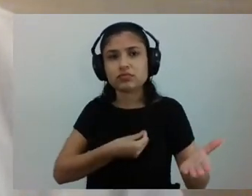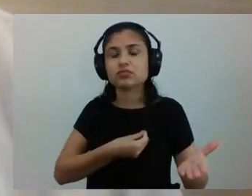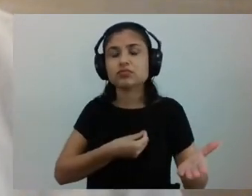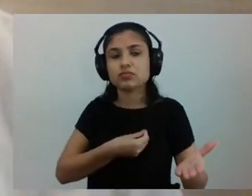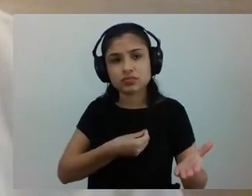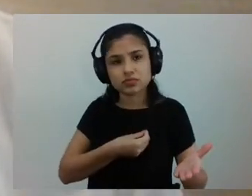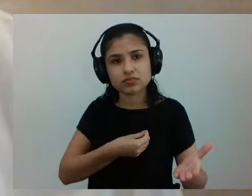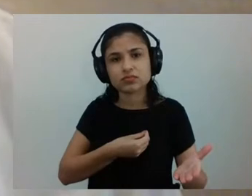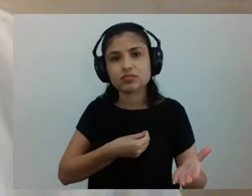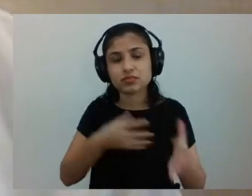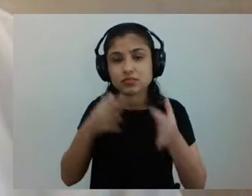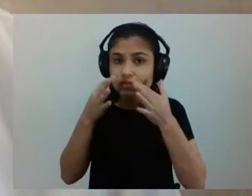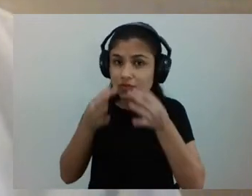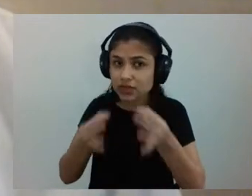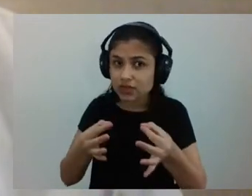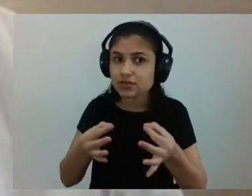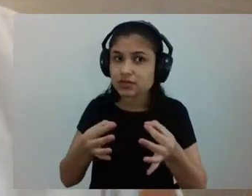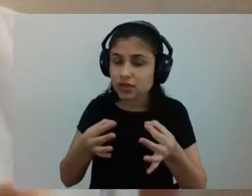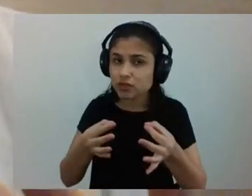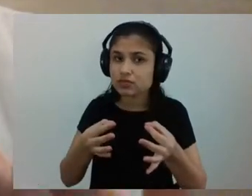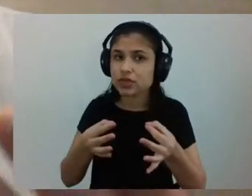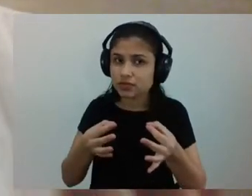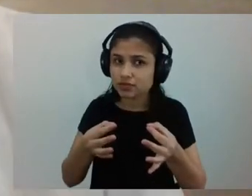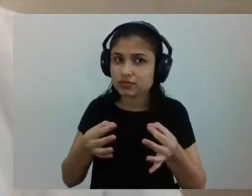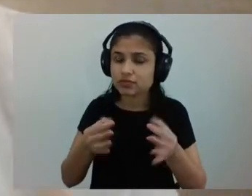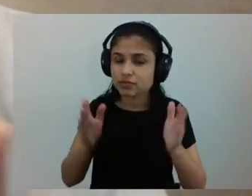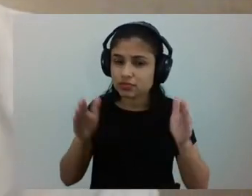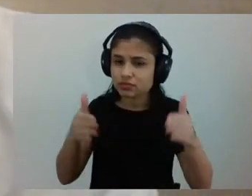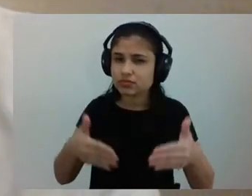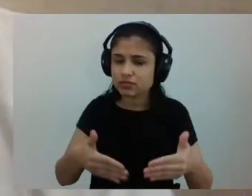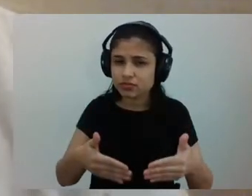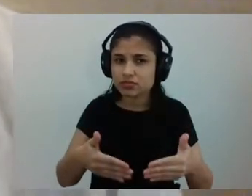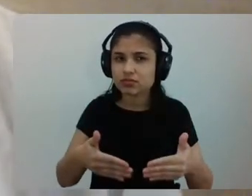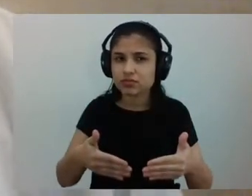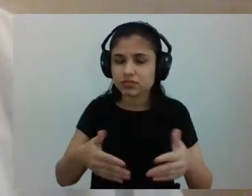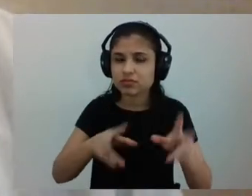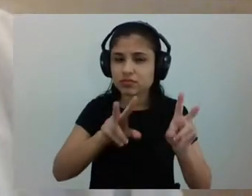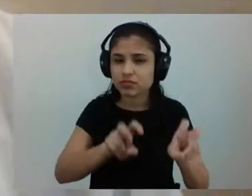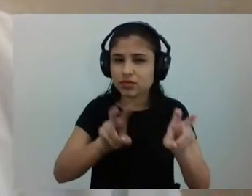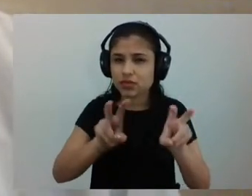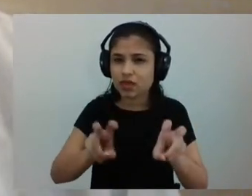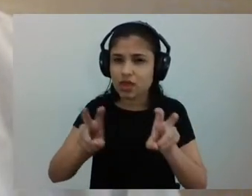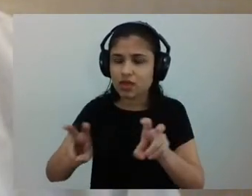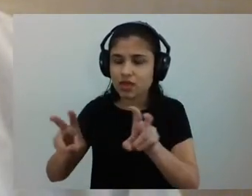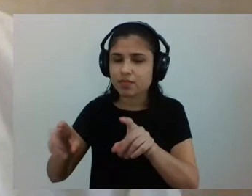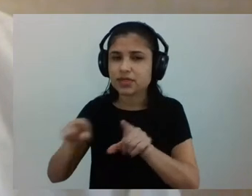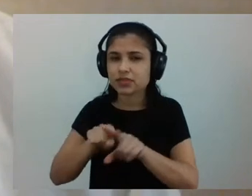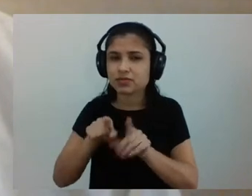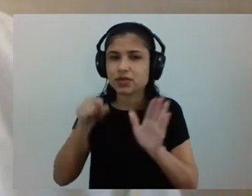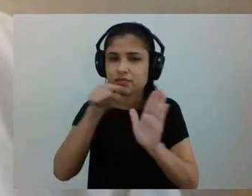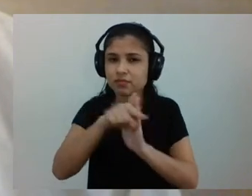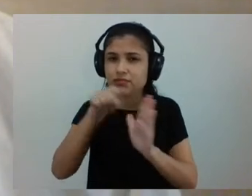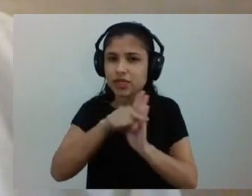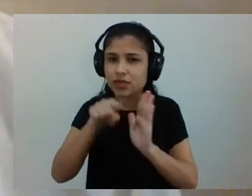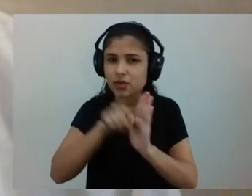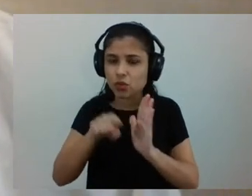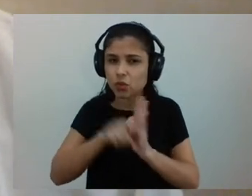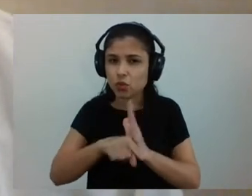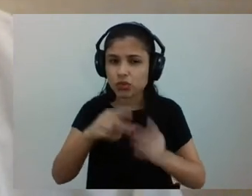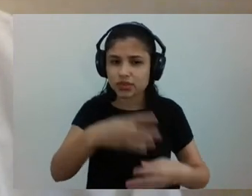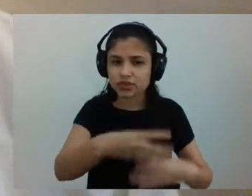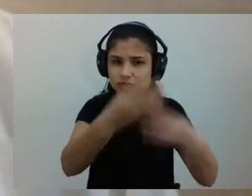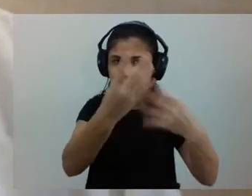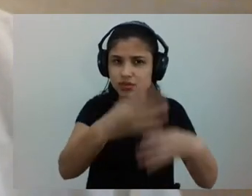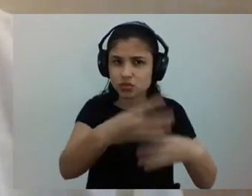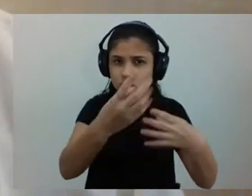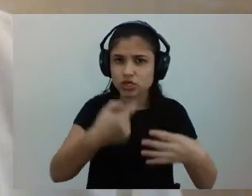deste debate, né, aos temas e às perguntas que serão postadas aqui no chat, né,